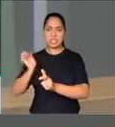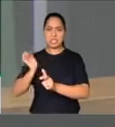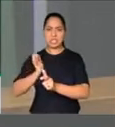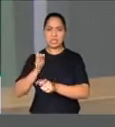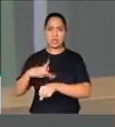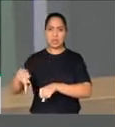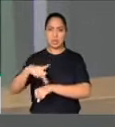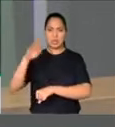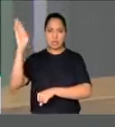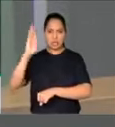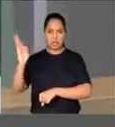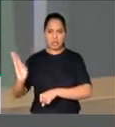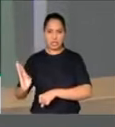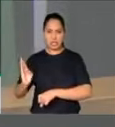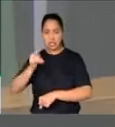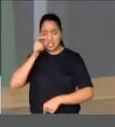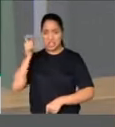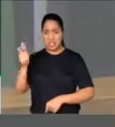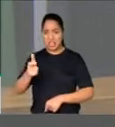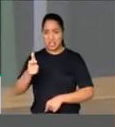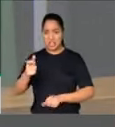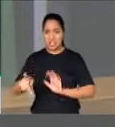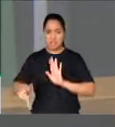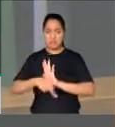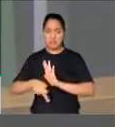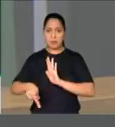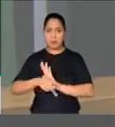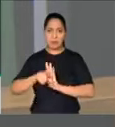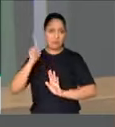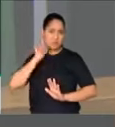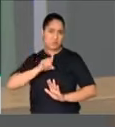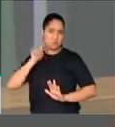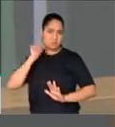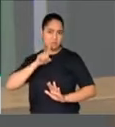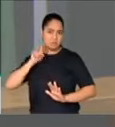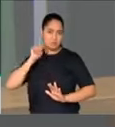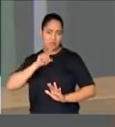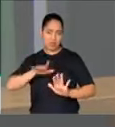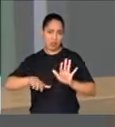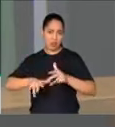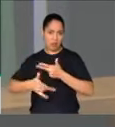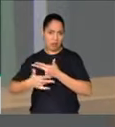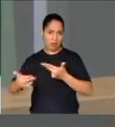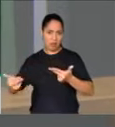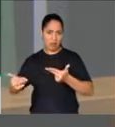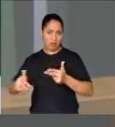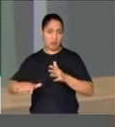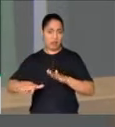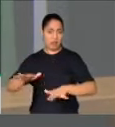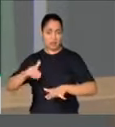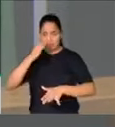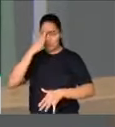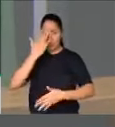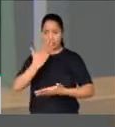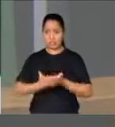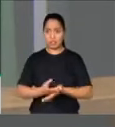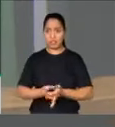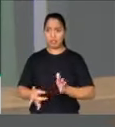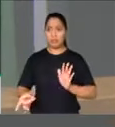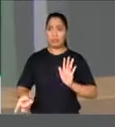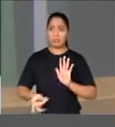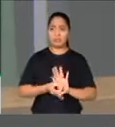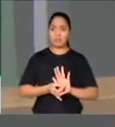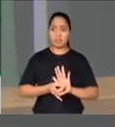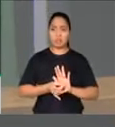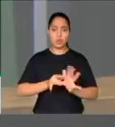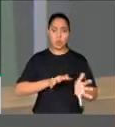brasileira e dos interesses norte-americanos, mas eu acredito que o mundo